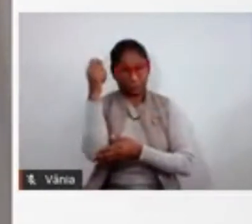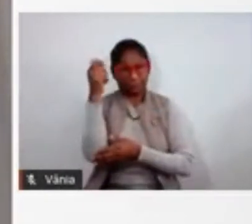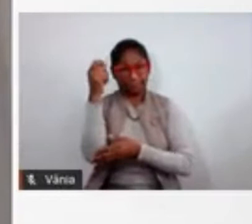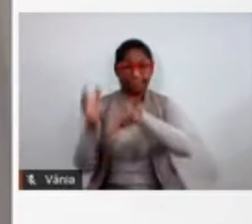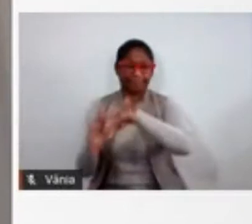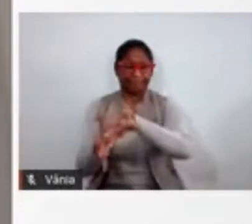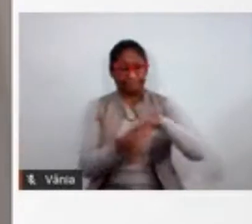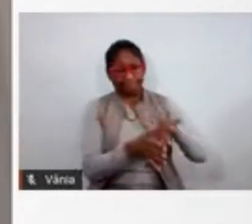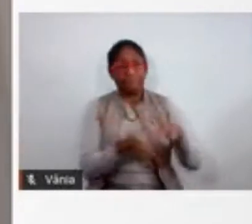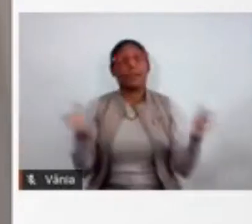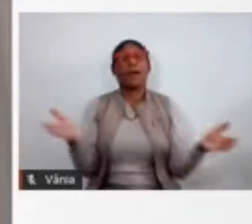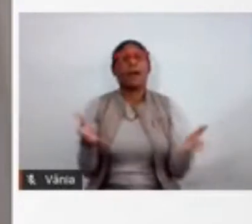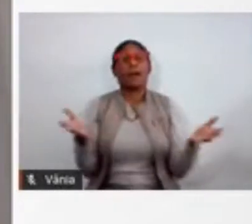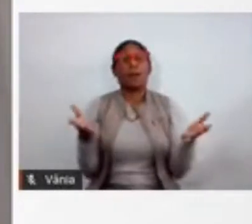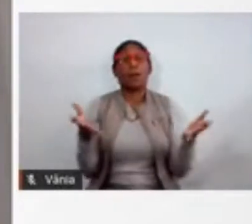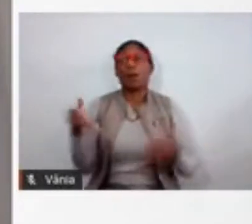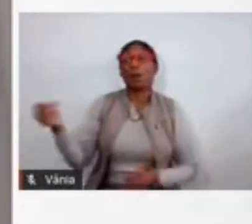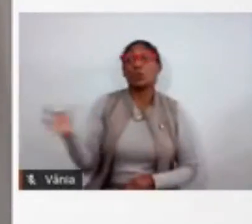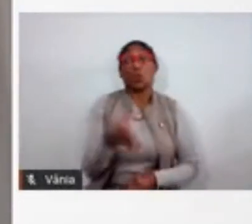de alertas do SUS,